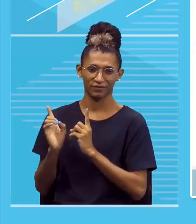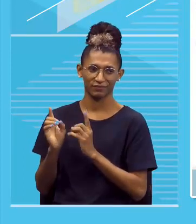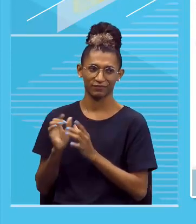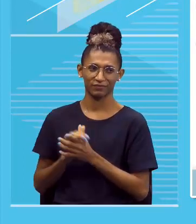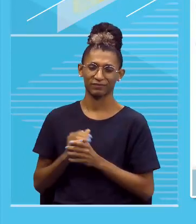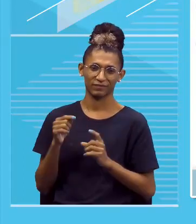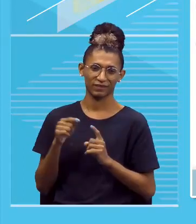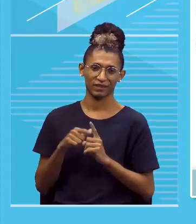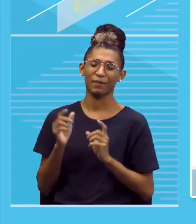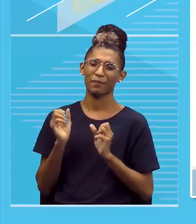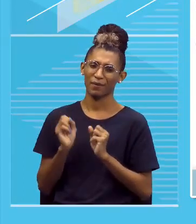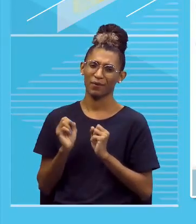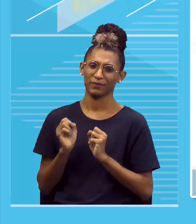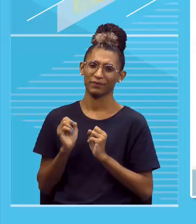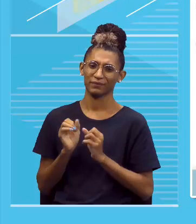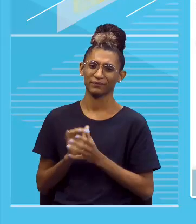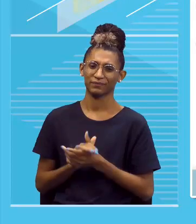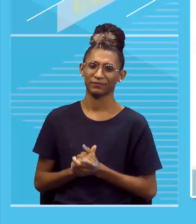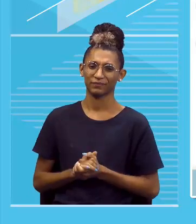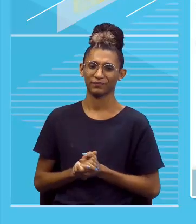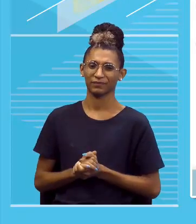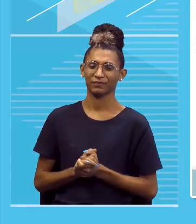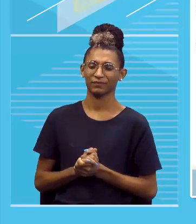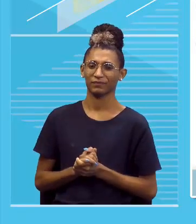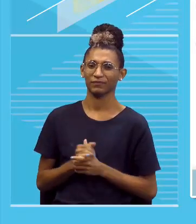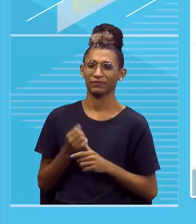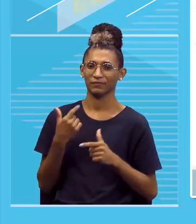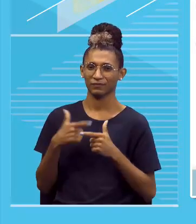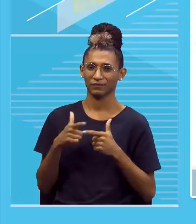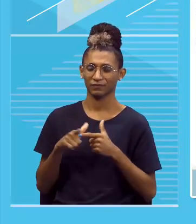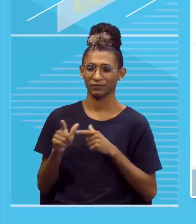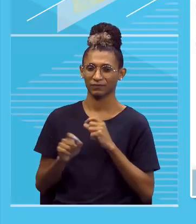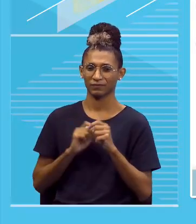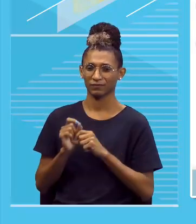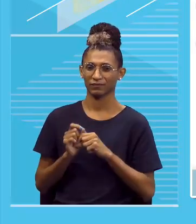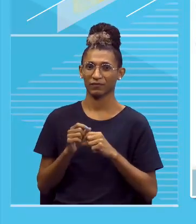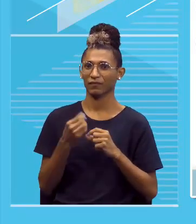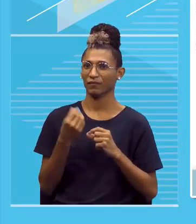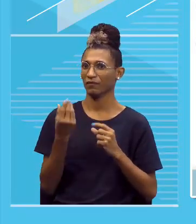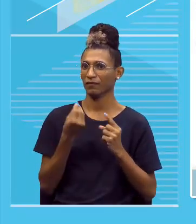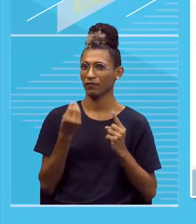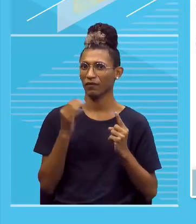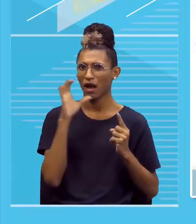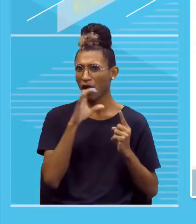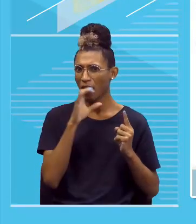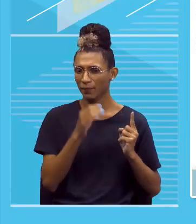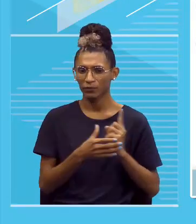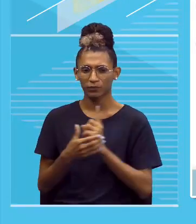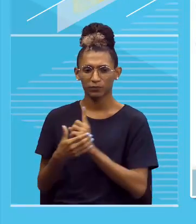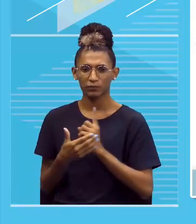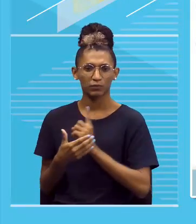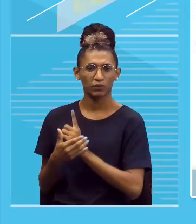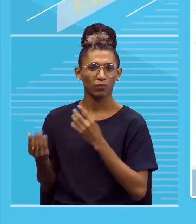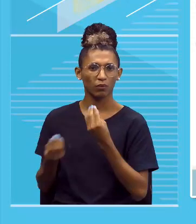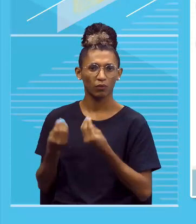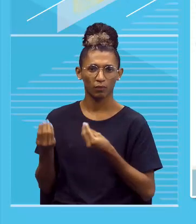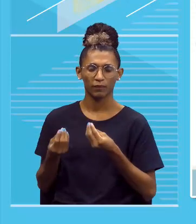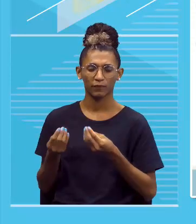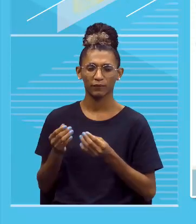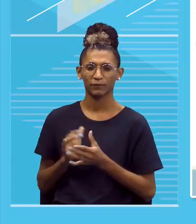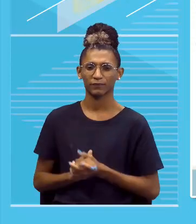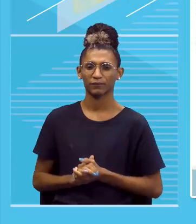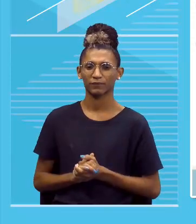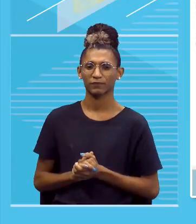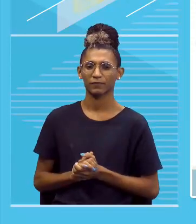é deles O problema foi a rapidez como vieram para as cidades